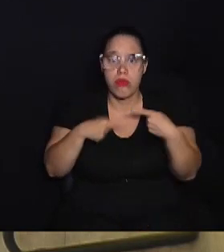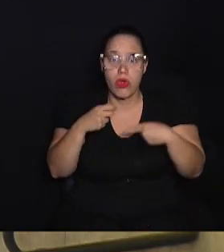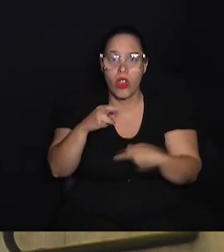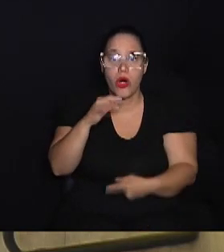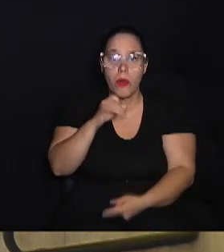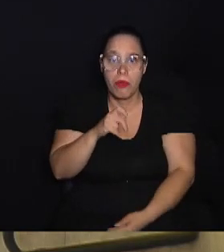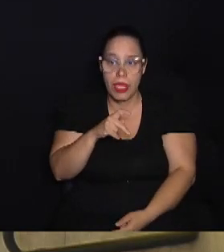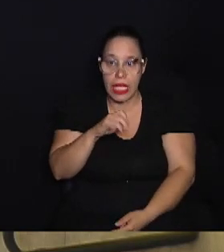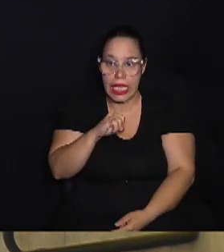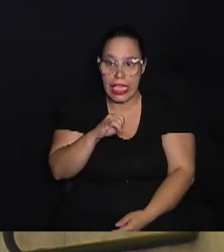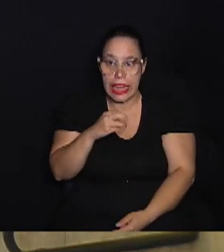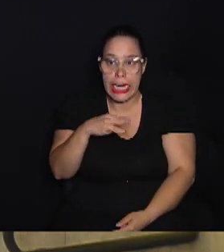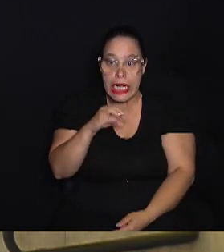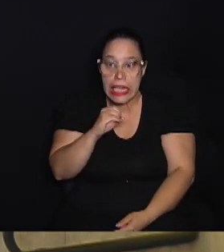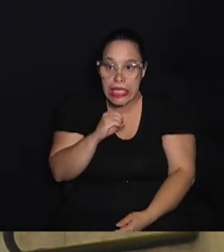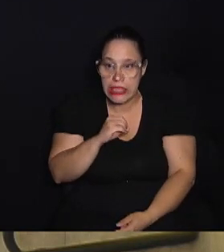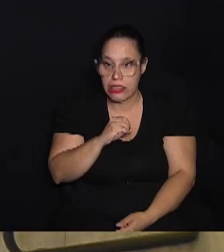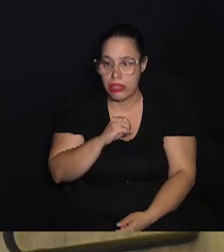COP30.